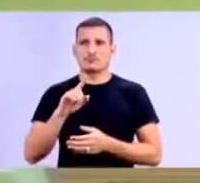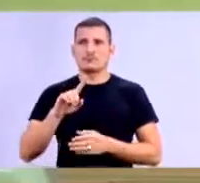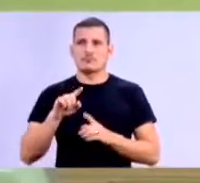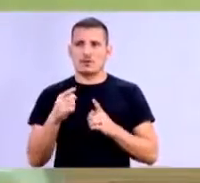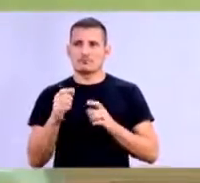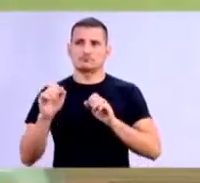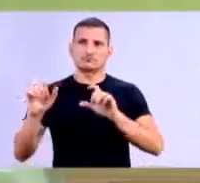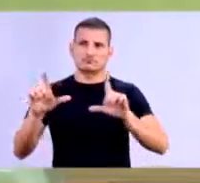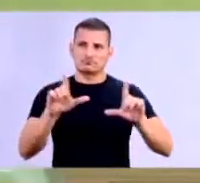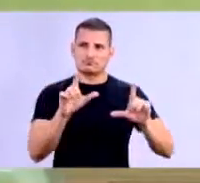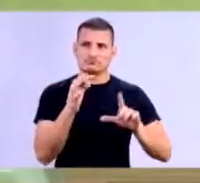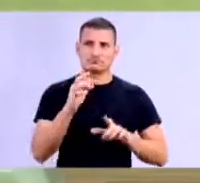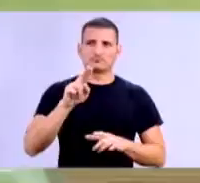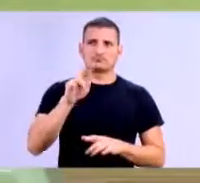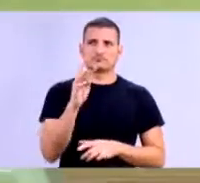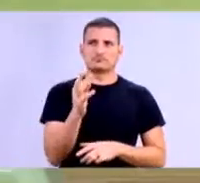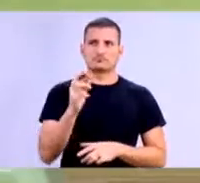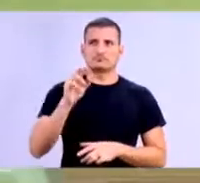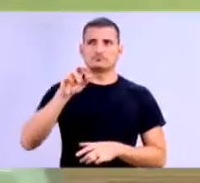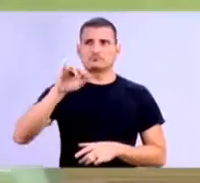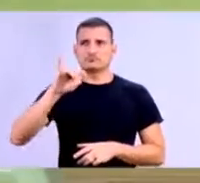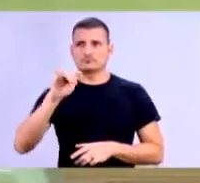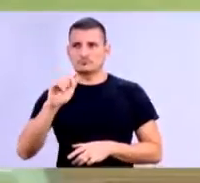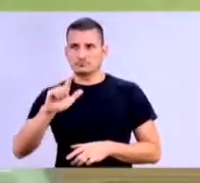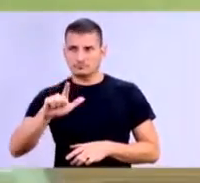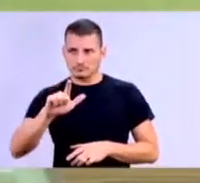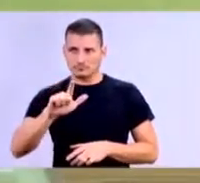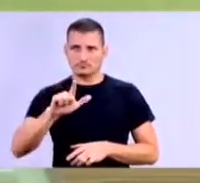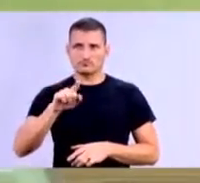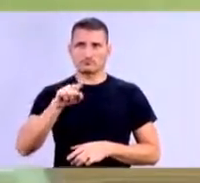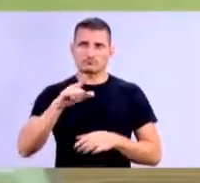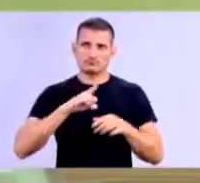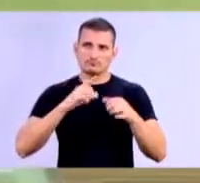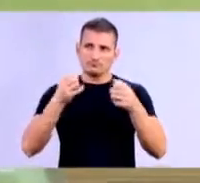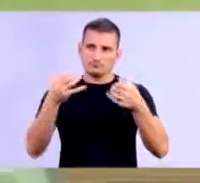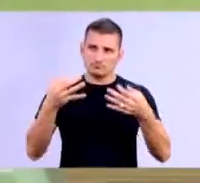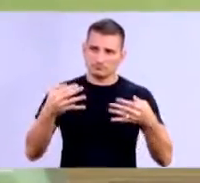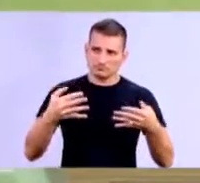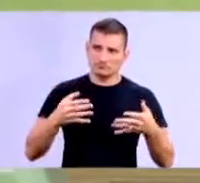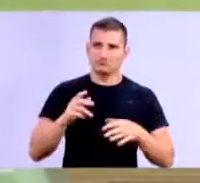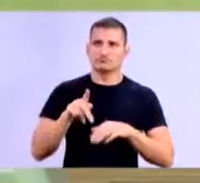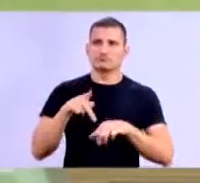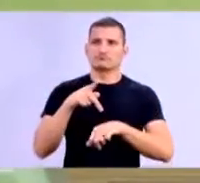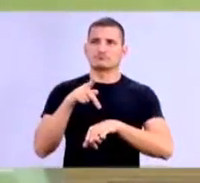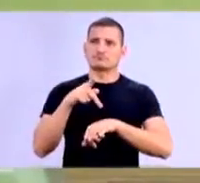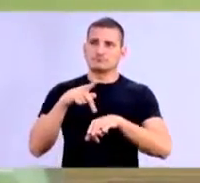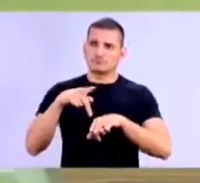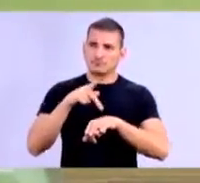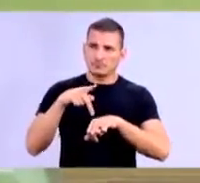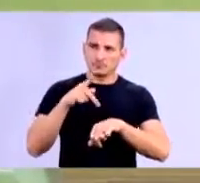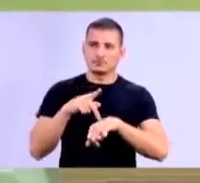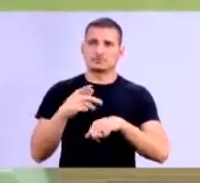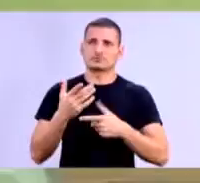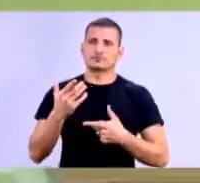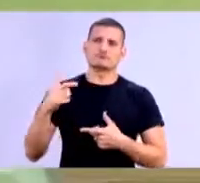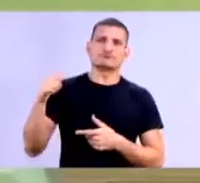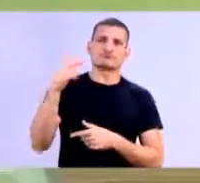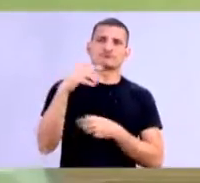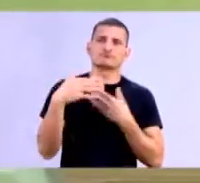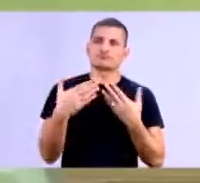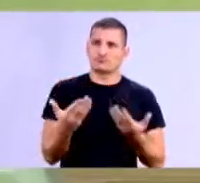que foi gravado especialmente para vocês, tudo sobre o novo acordo, os países envolvidos, o porquê dessas